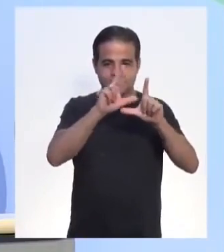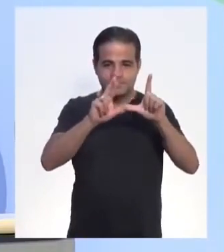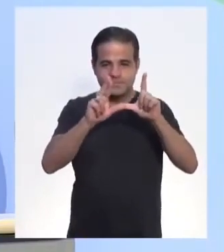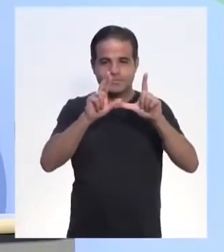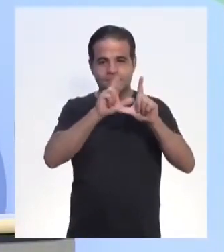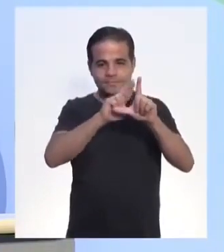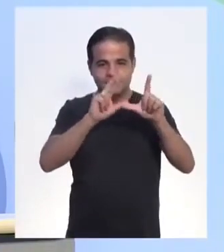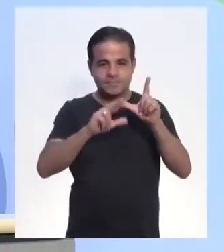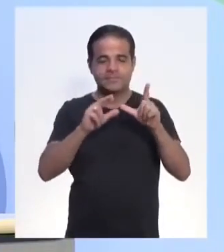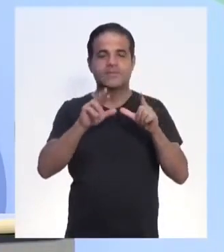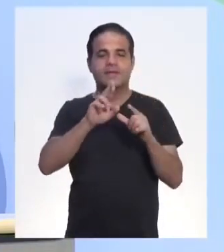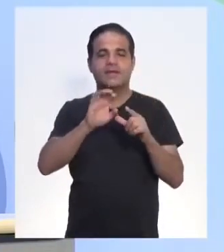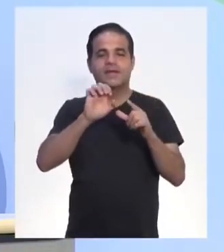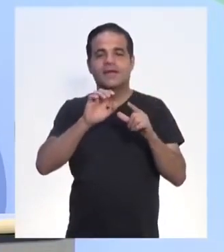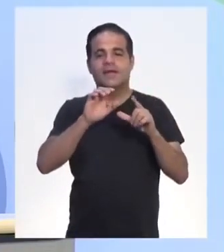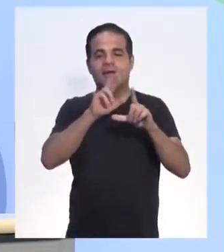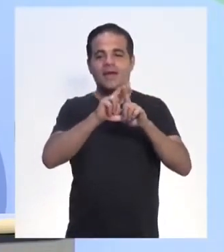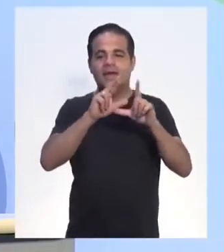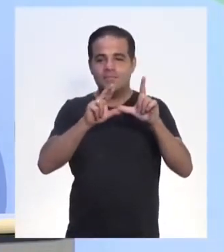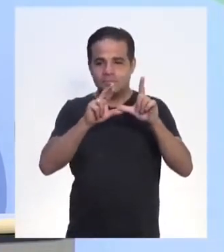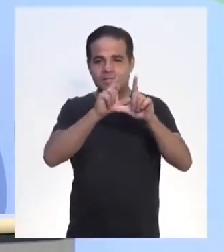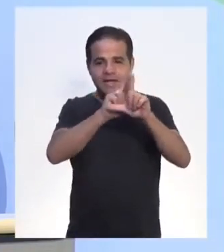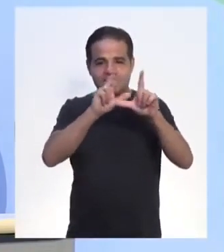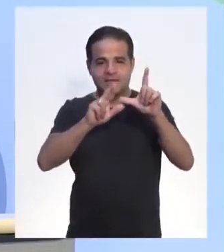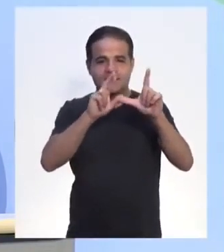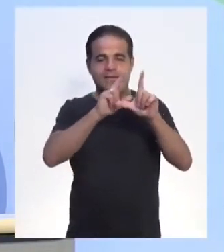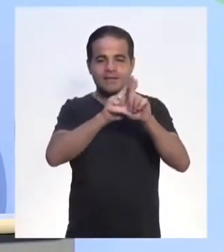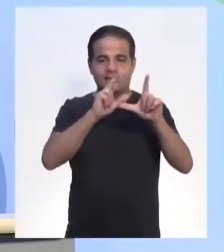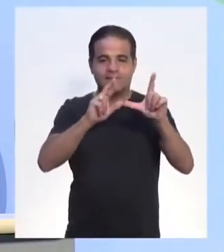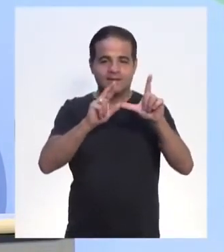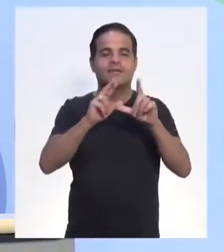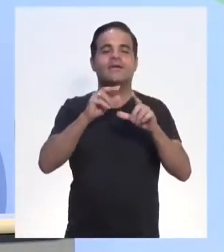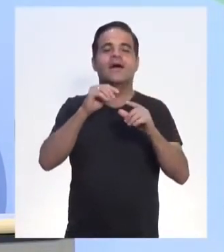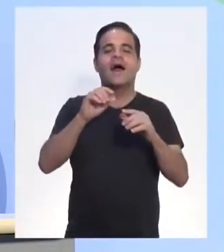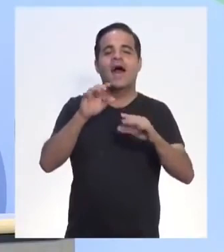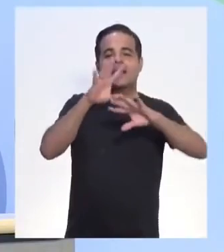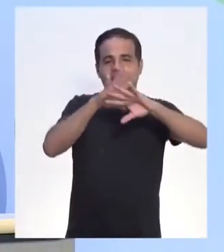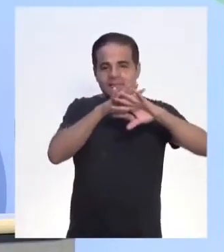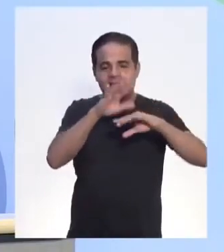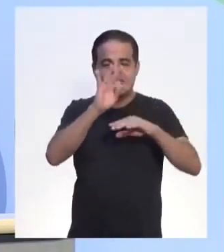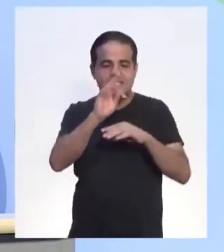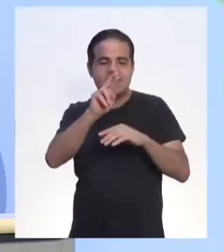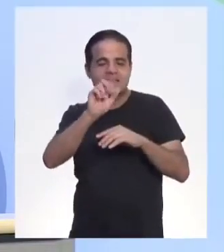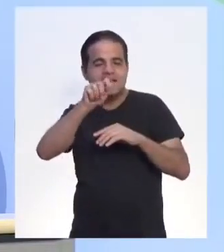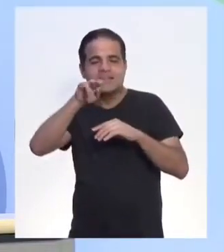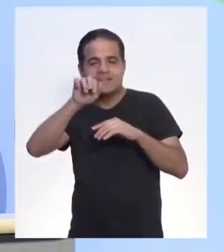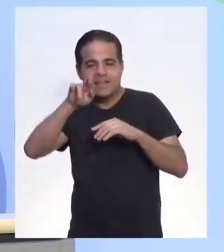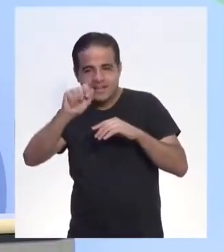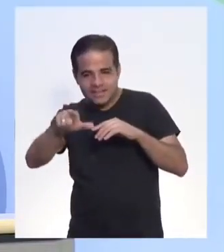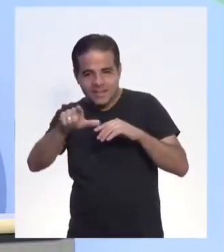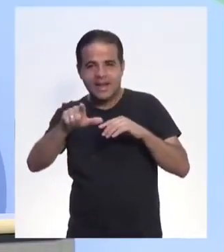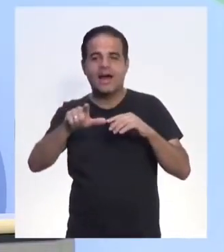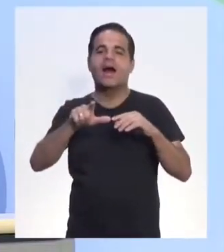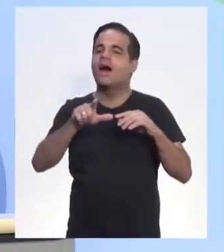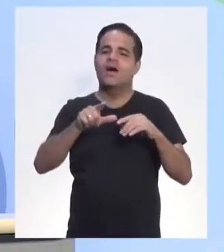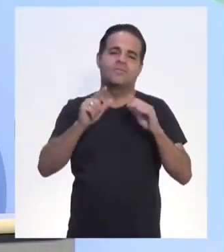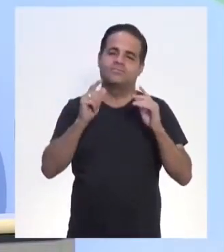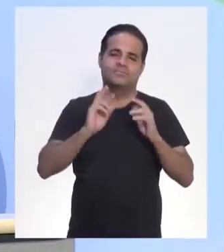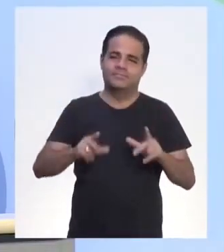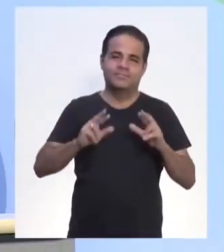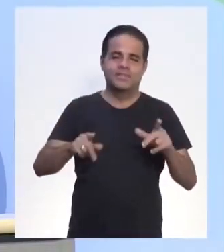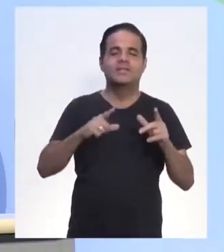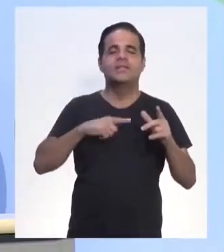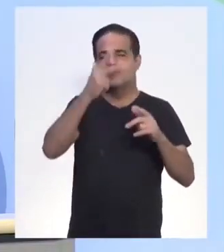falando recursividade. Então a transversal é o de menos, certo? Olha, Jonas, já tem uma